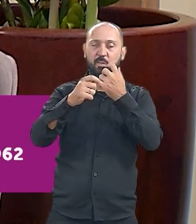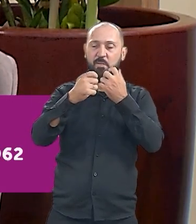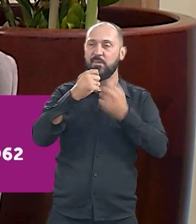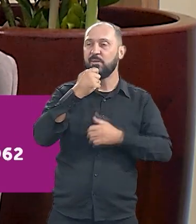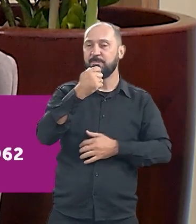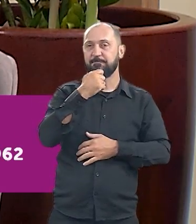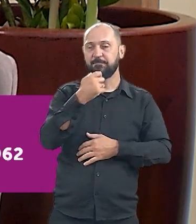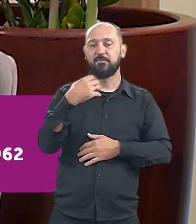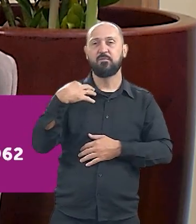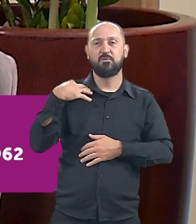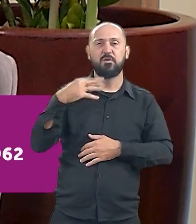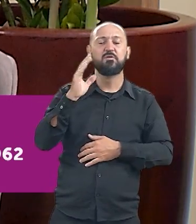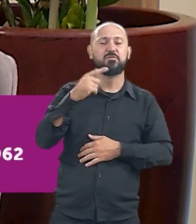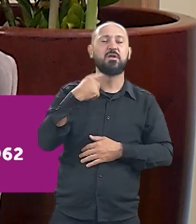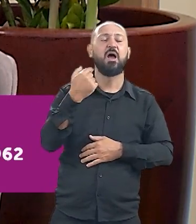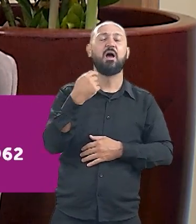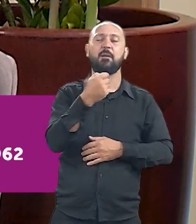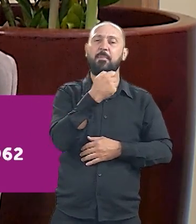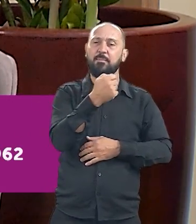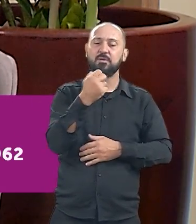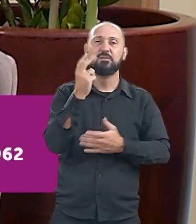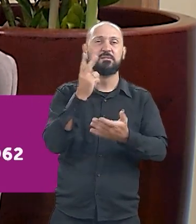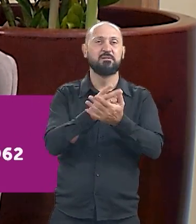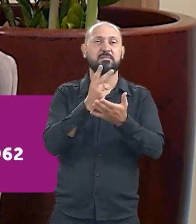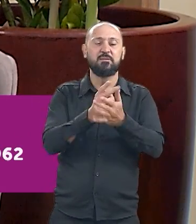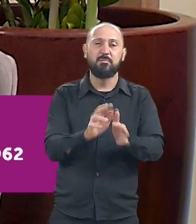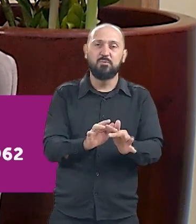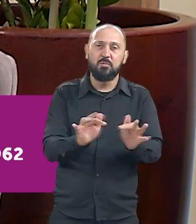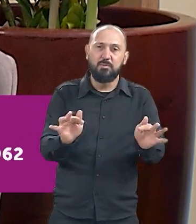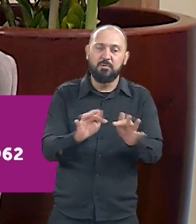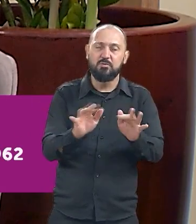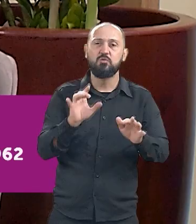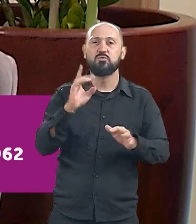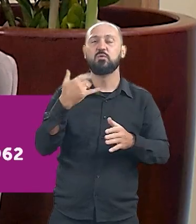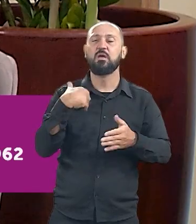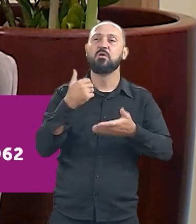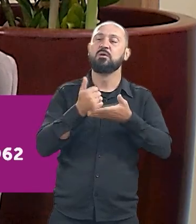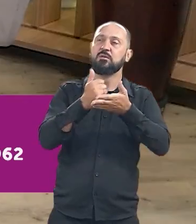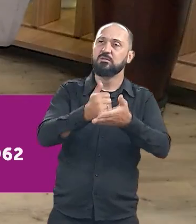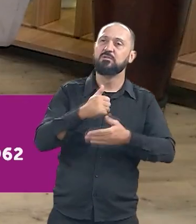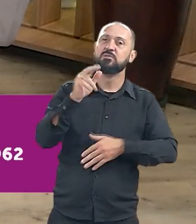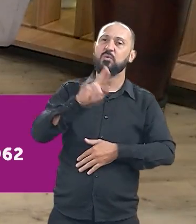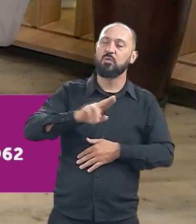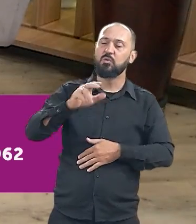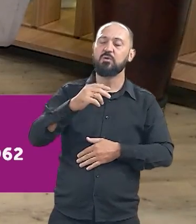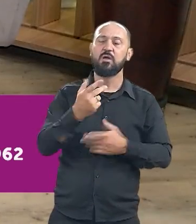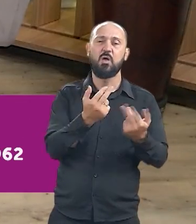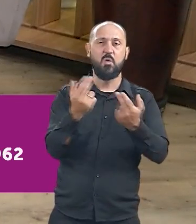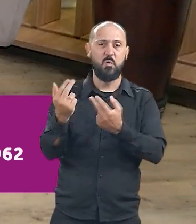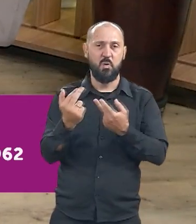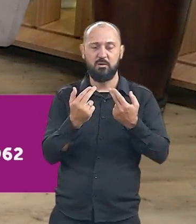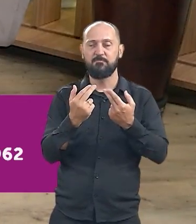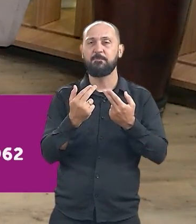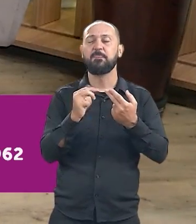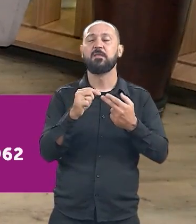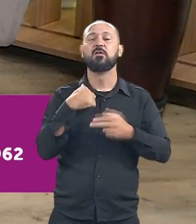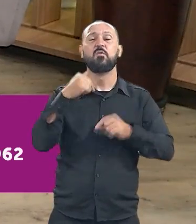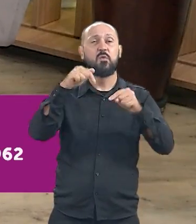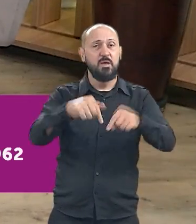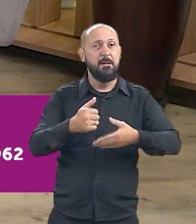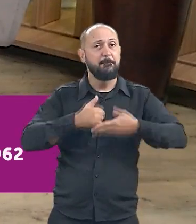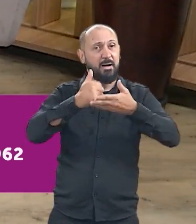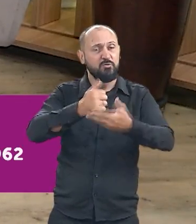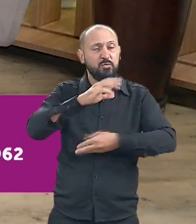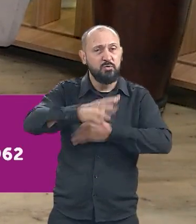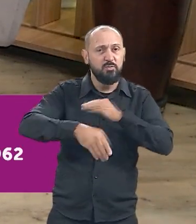muitas pessoas, todas são muito humildes. Não, só quero ser útil, ser um trabalho como outro qualquer, né? Estamos aqui para contribuir, talvez o meu cargo não seja